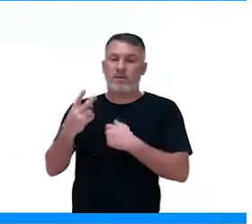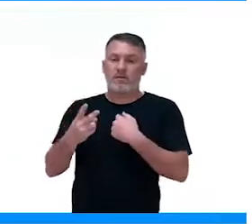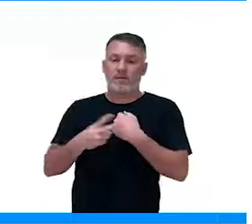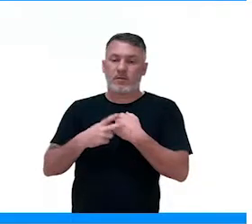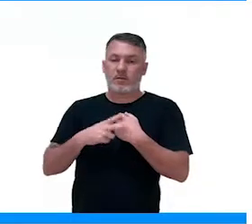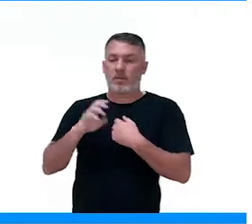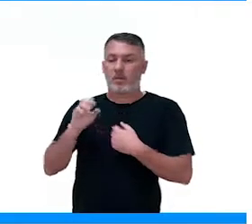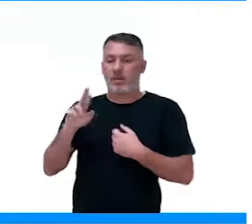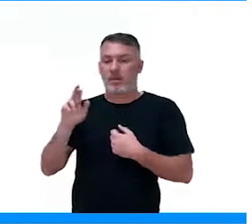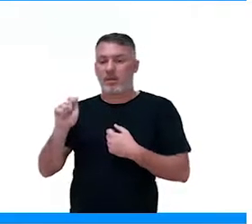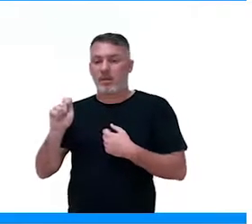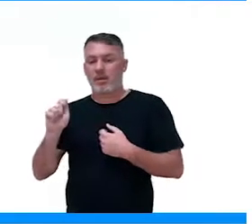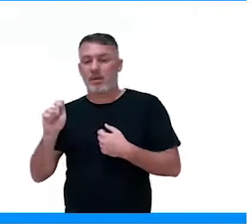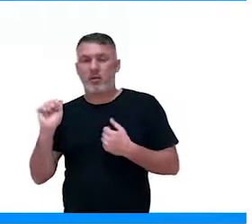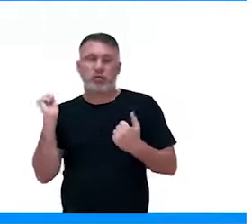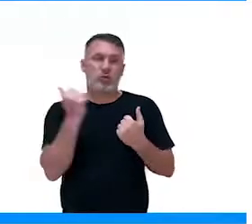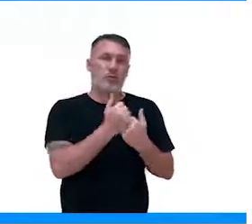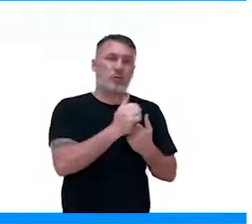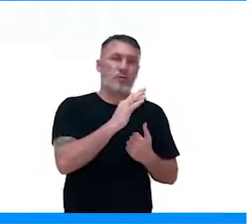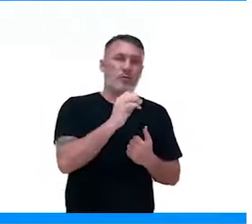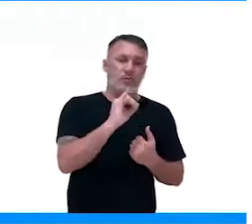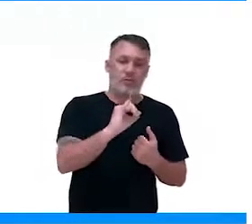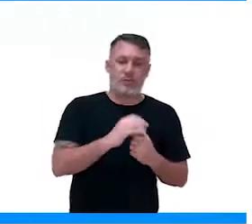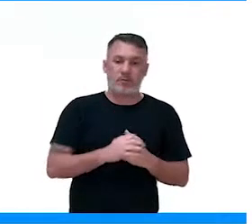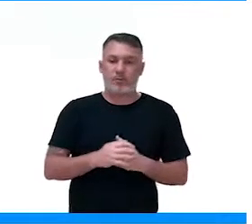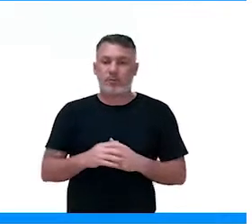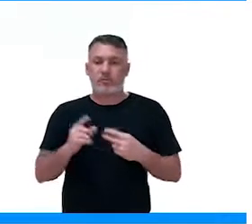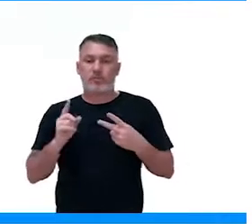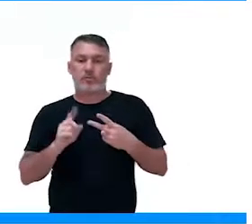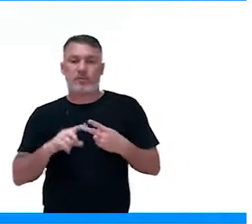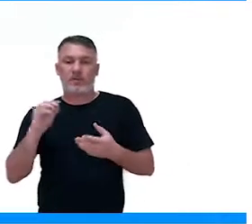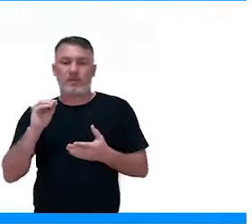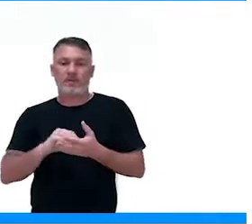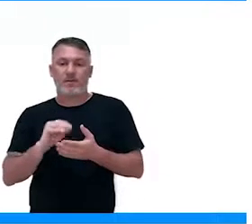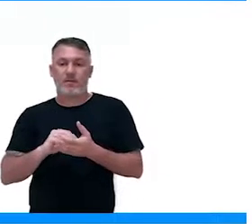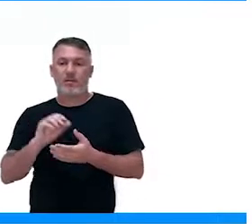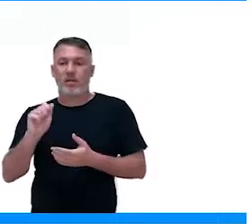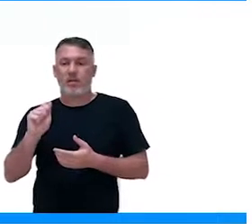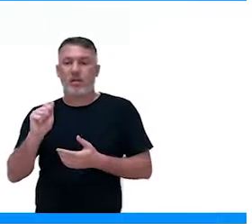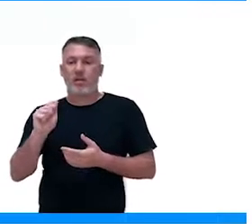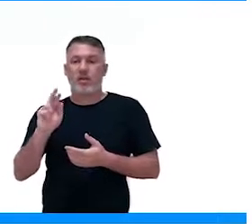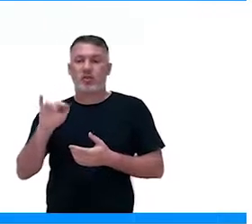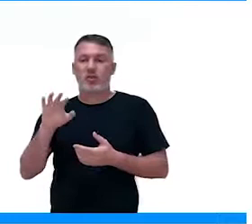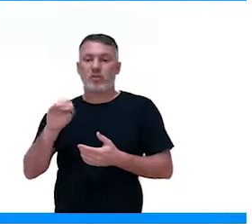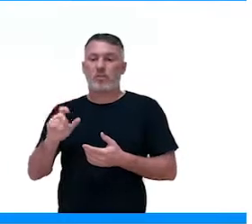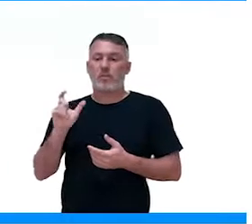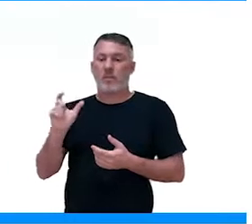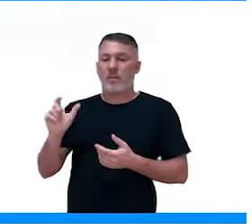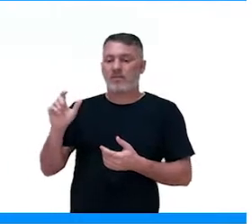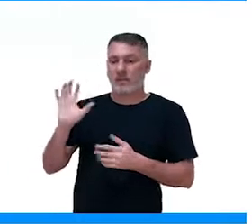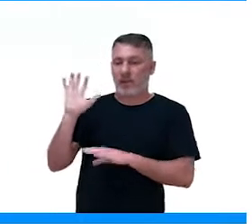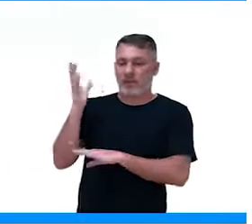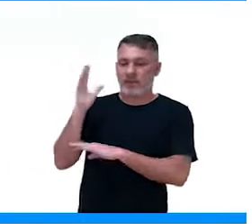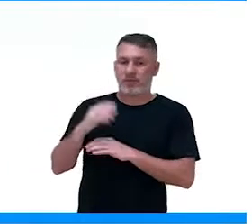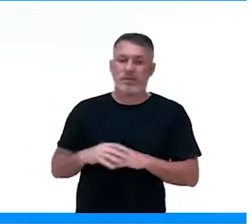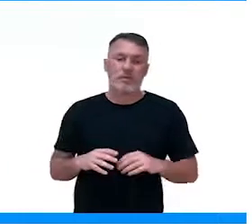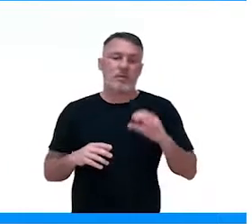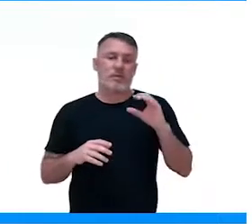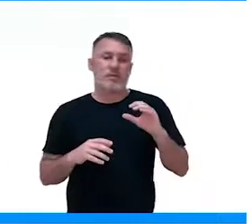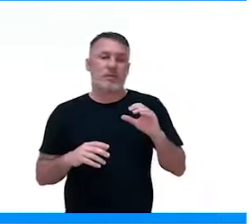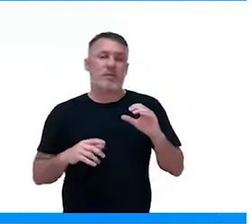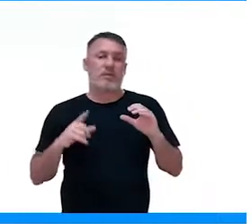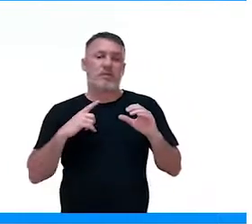verbal era em lugar de foi. B. Ausência de artigo antes da palavra árvore. C. O emprego